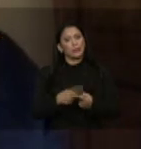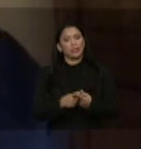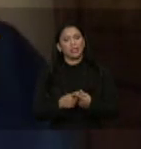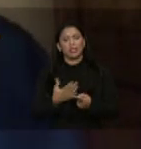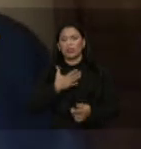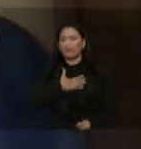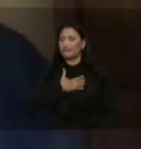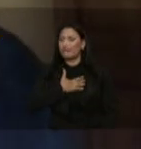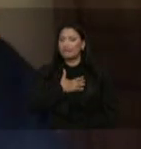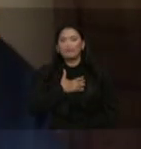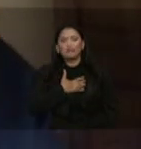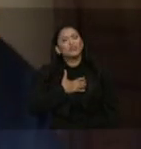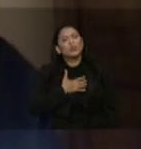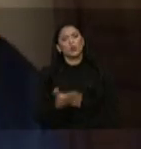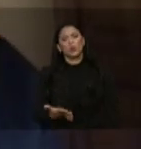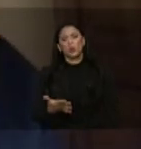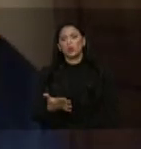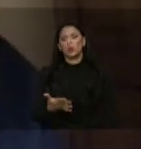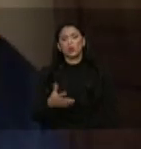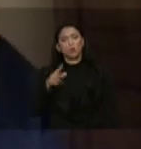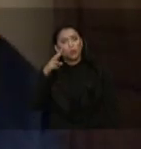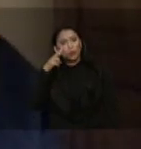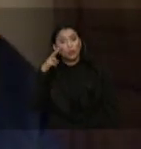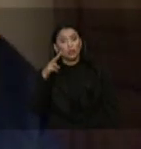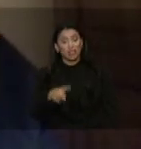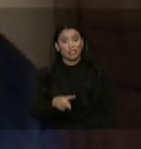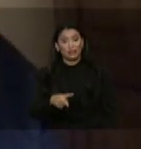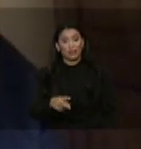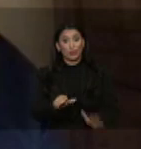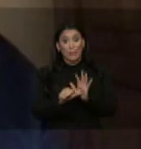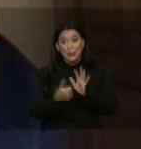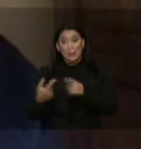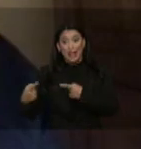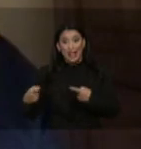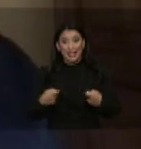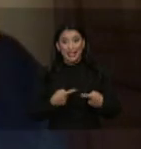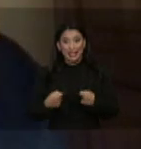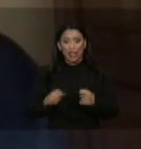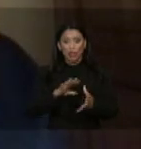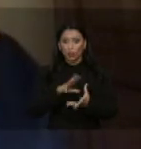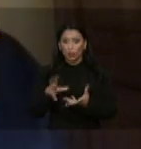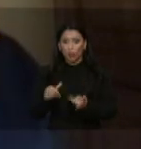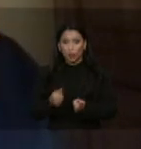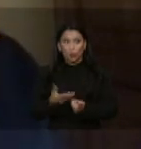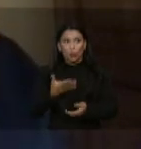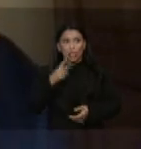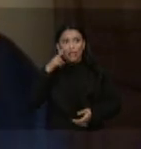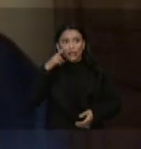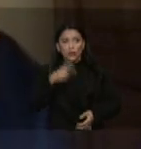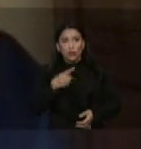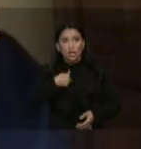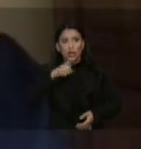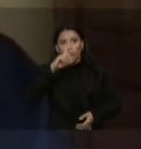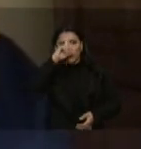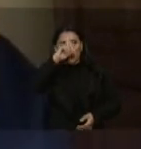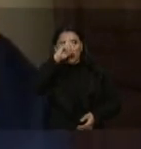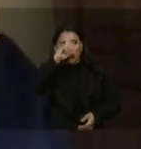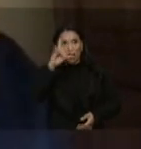tem um desgosto daquilo que viu na primeira guerra mundial pois o seu invento serviu para